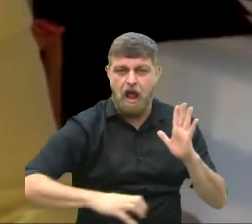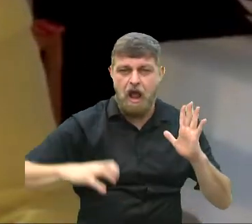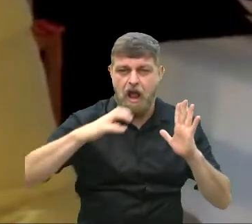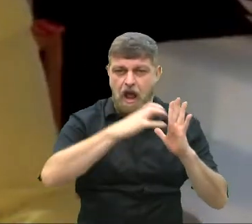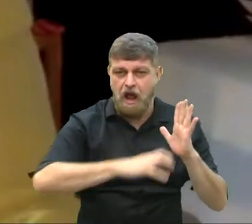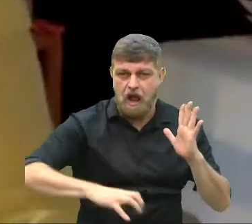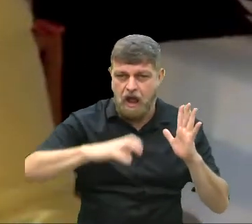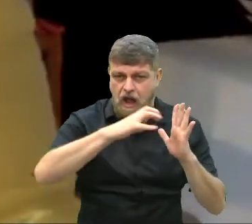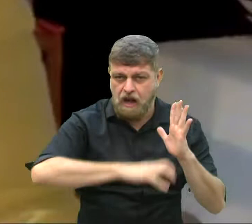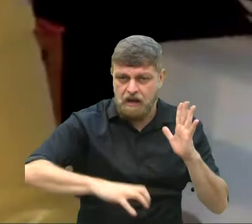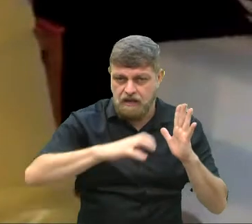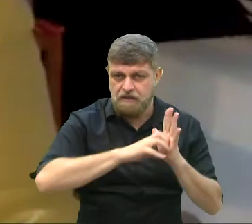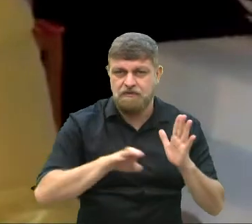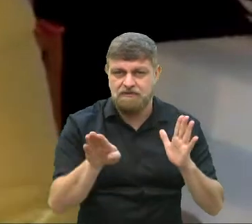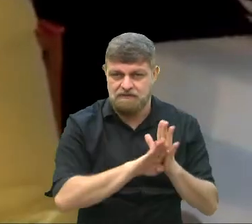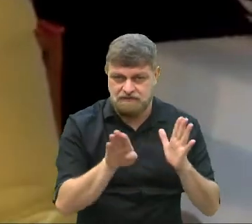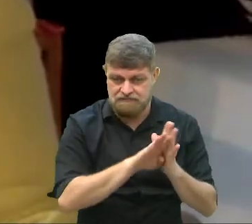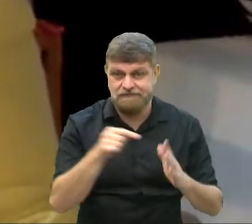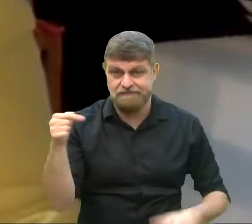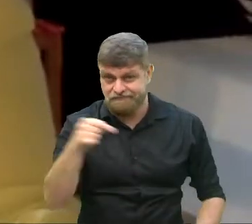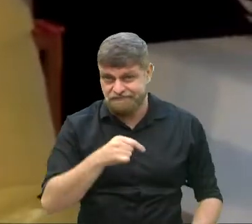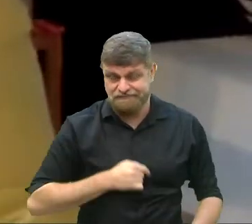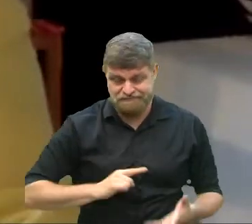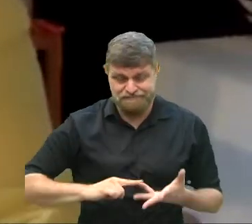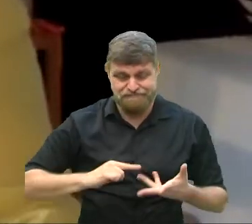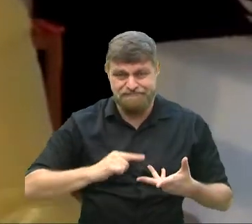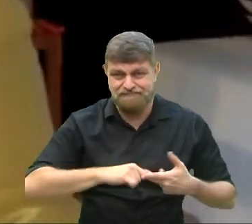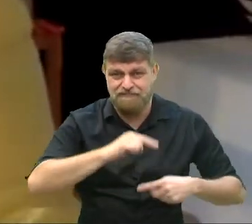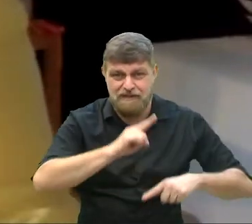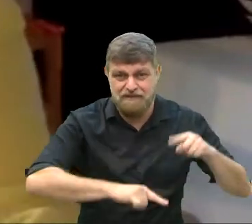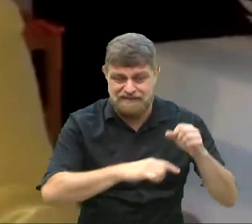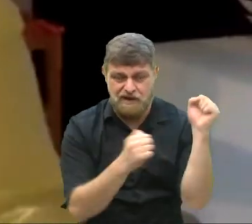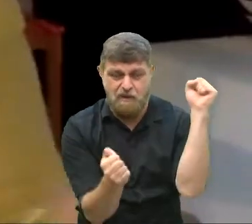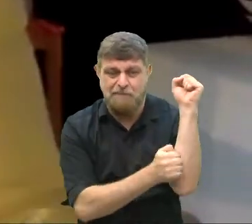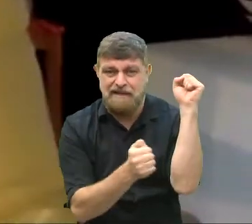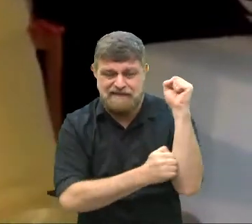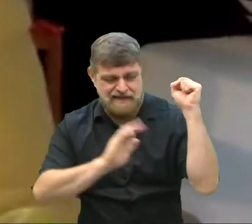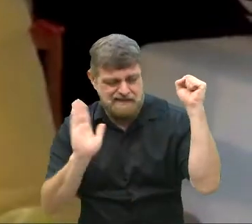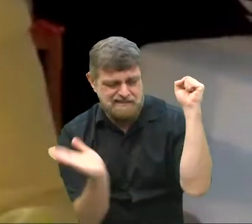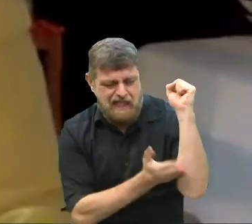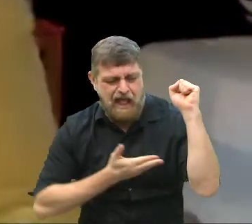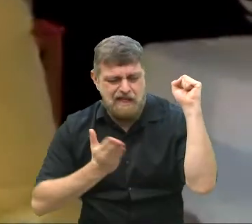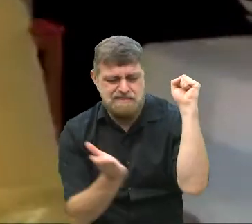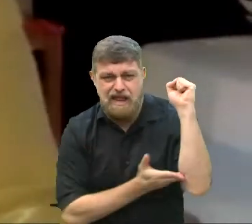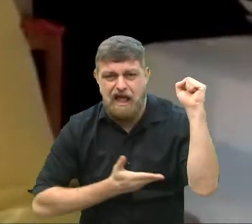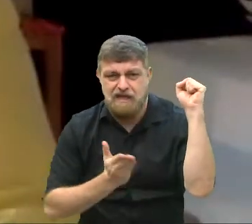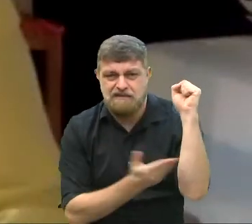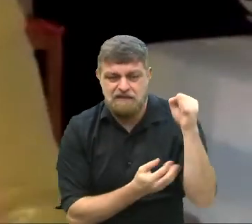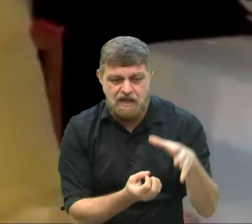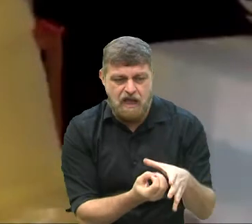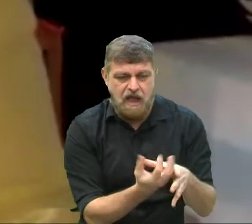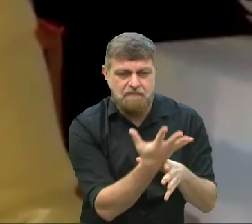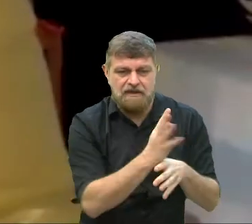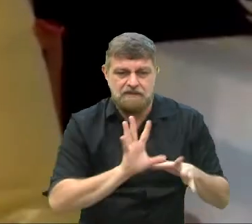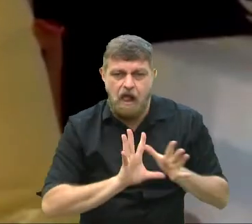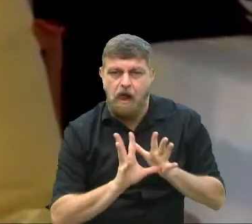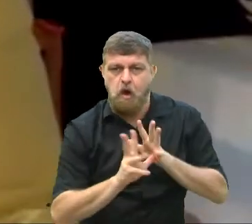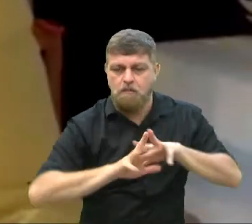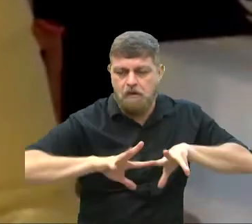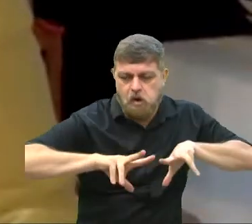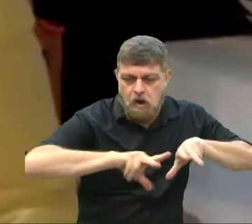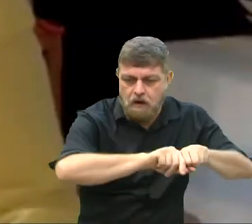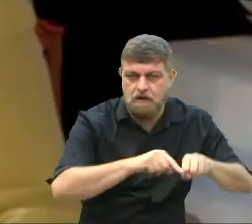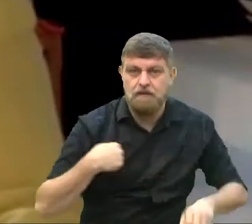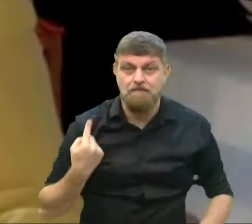né, de minério, de garimpo, de todo tipo de material, de madeira, de palmito, de plantas, orquídeas. Então, nós